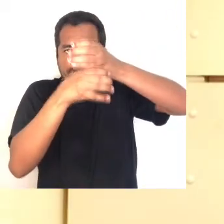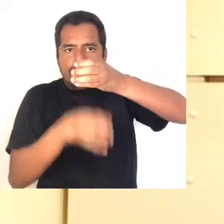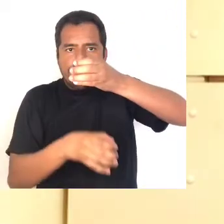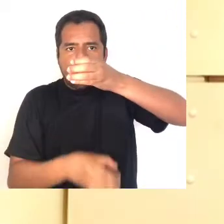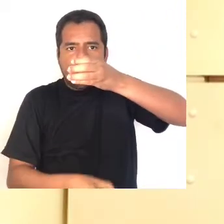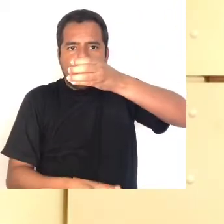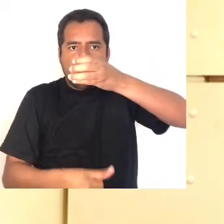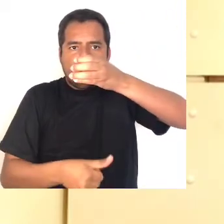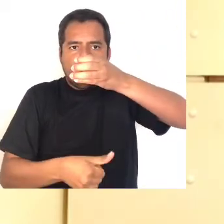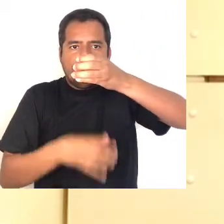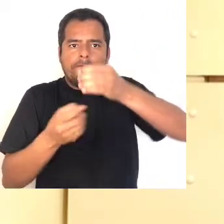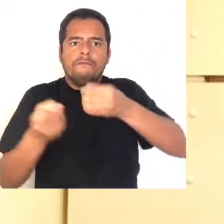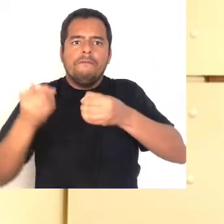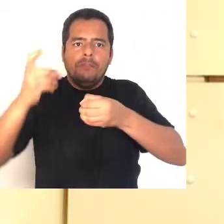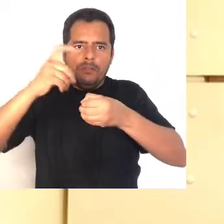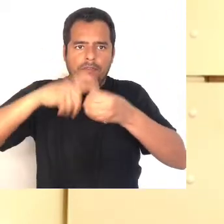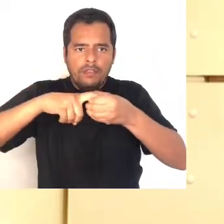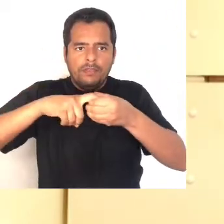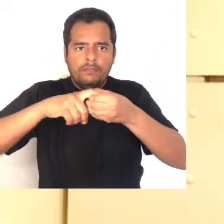coloca aqui